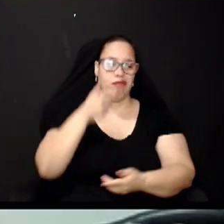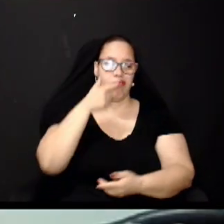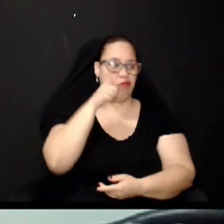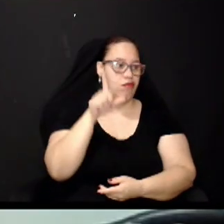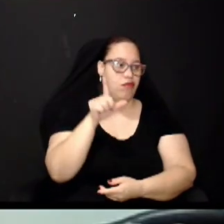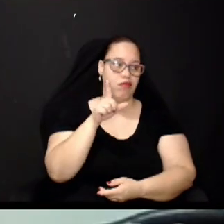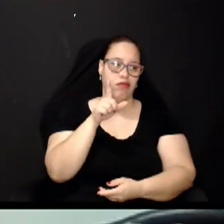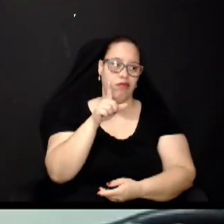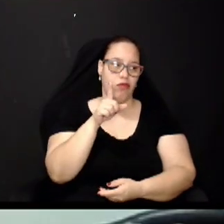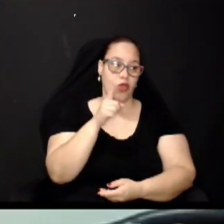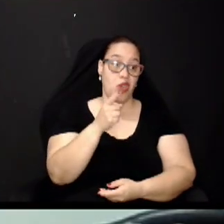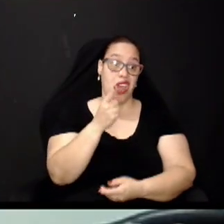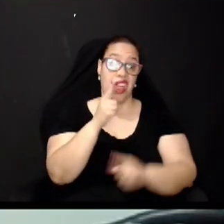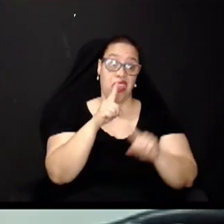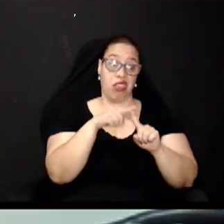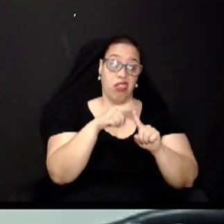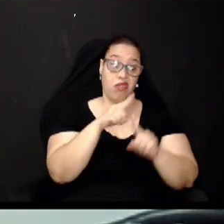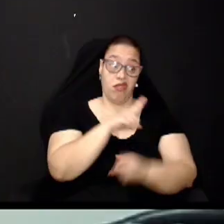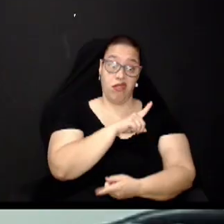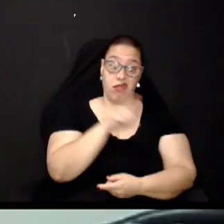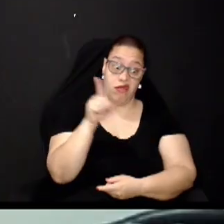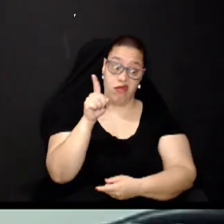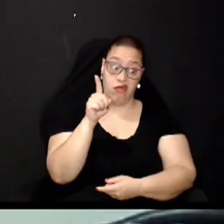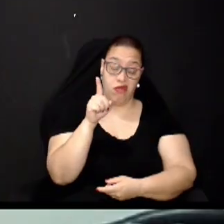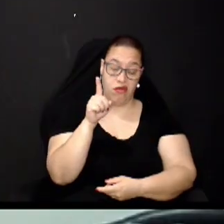tipo de frustração,